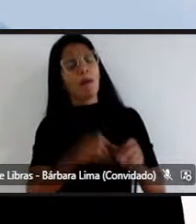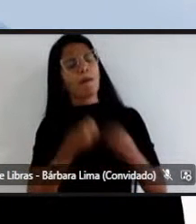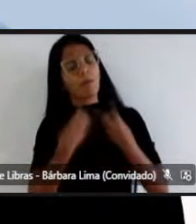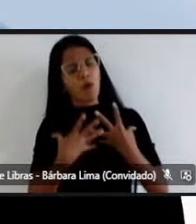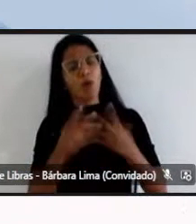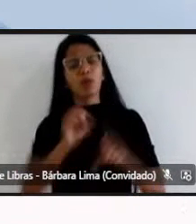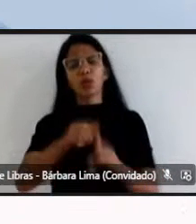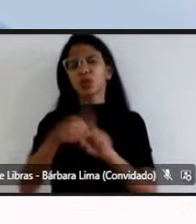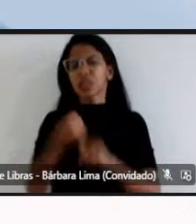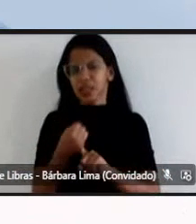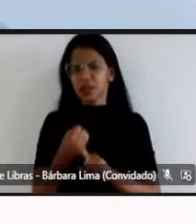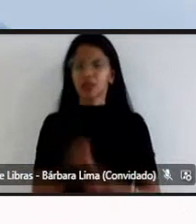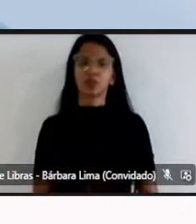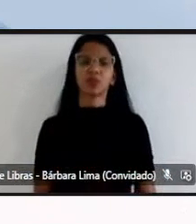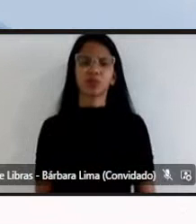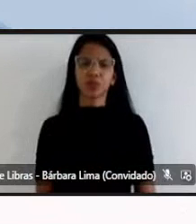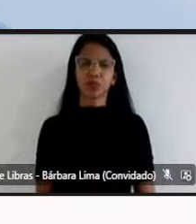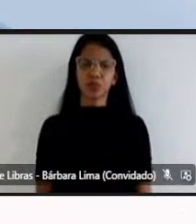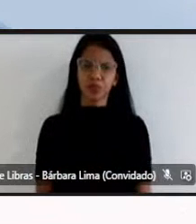slide.